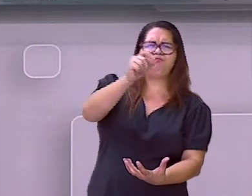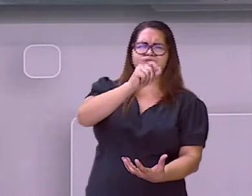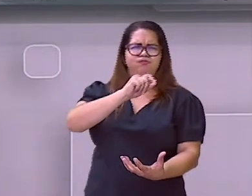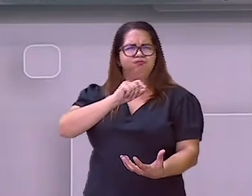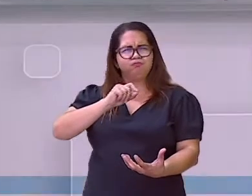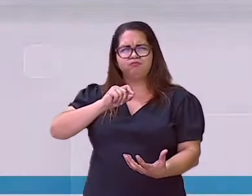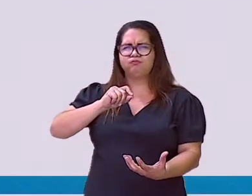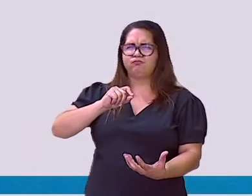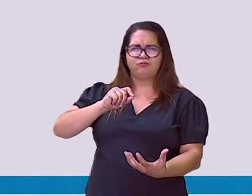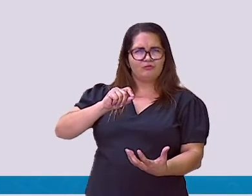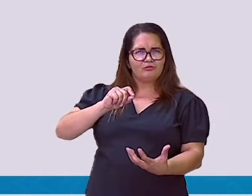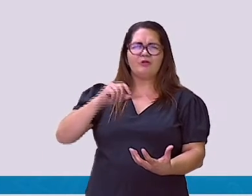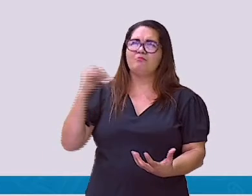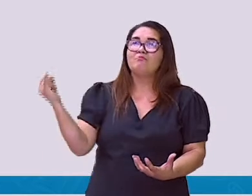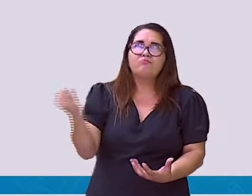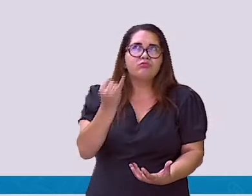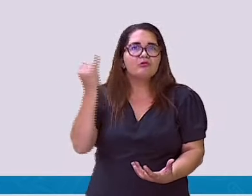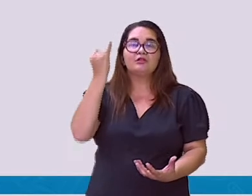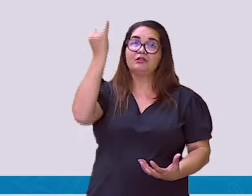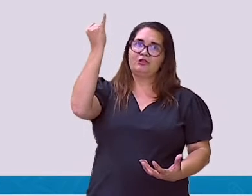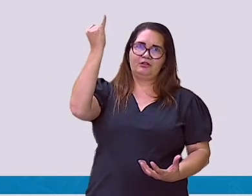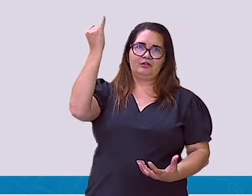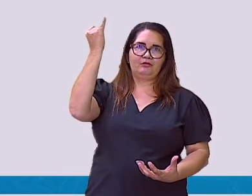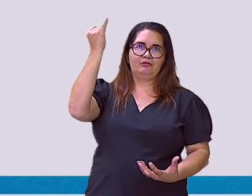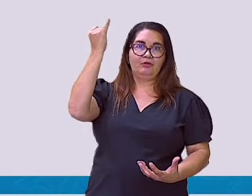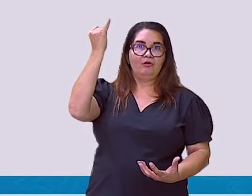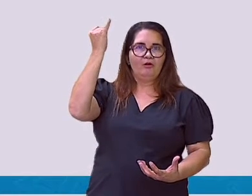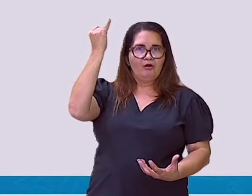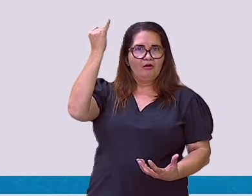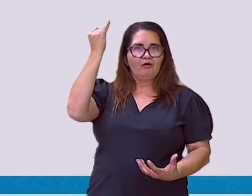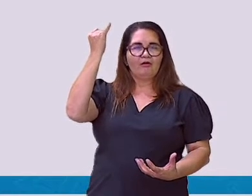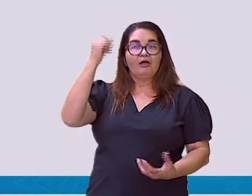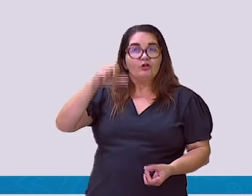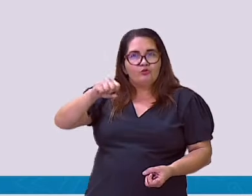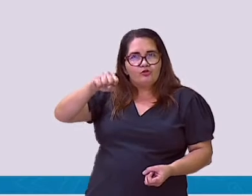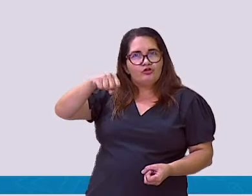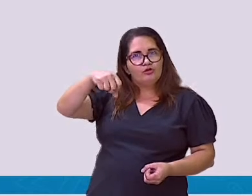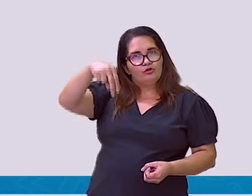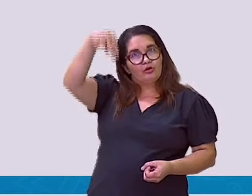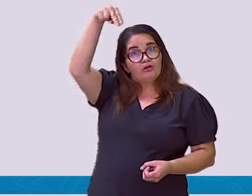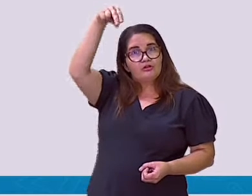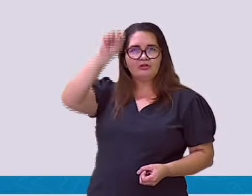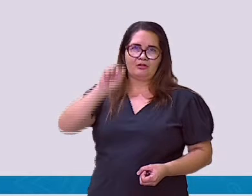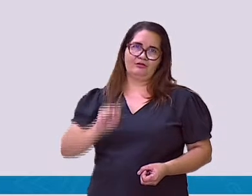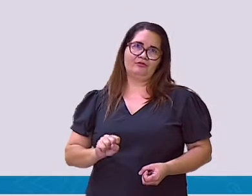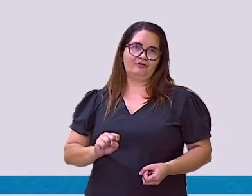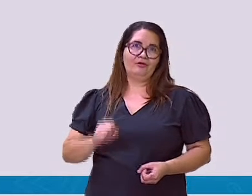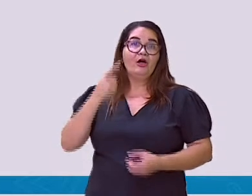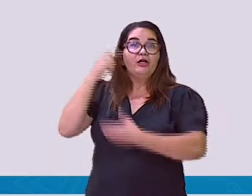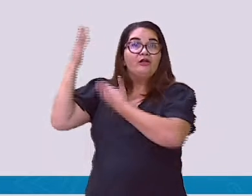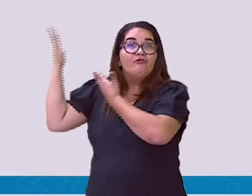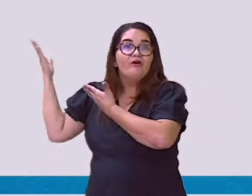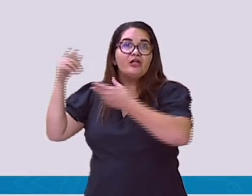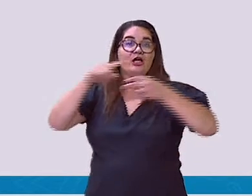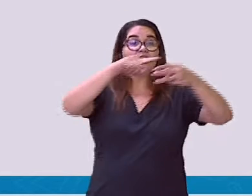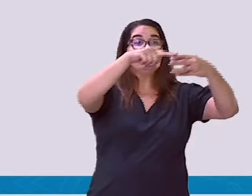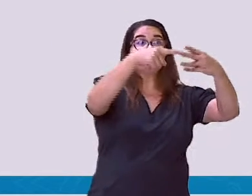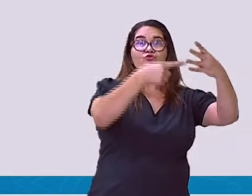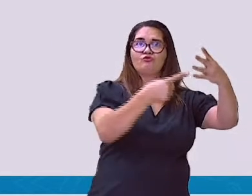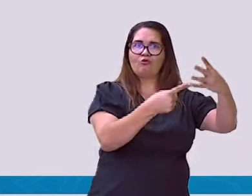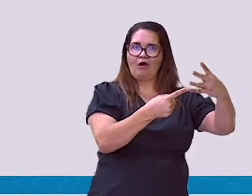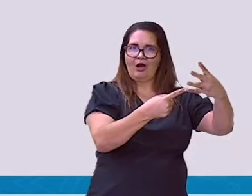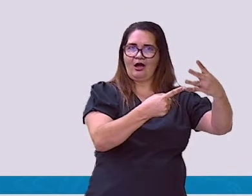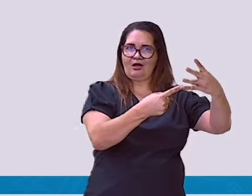América é cortada por 4 paralelos principais: Círculo Polar